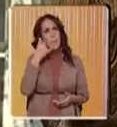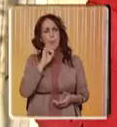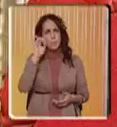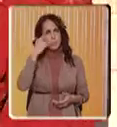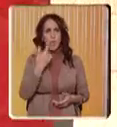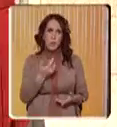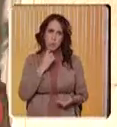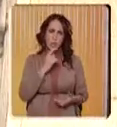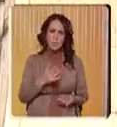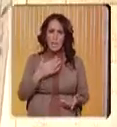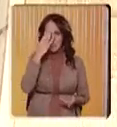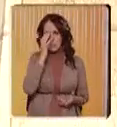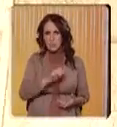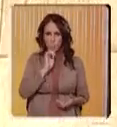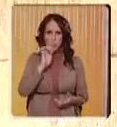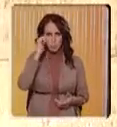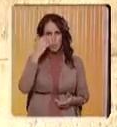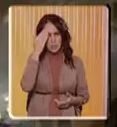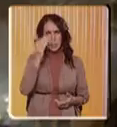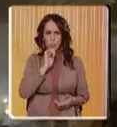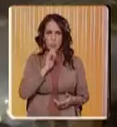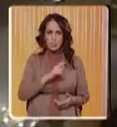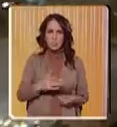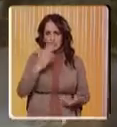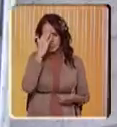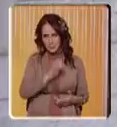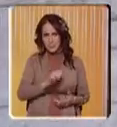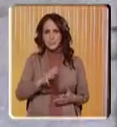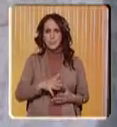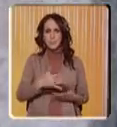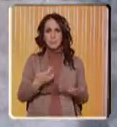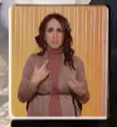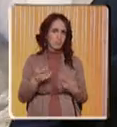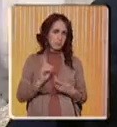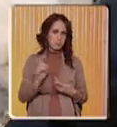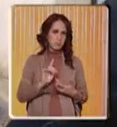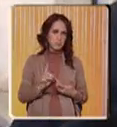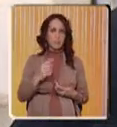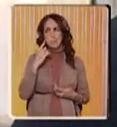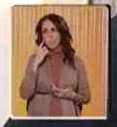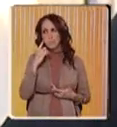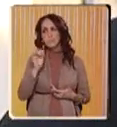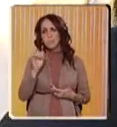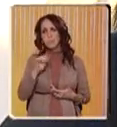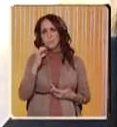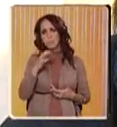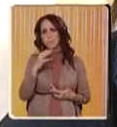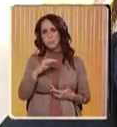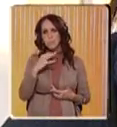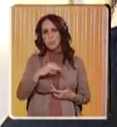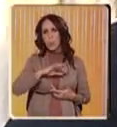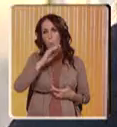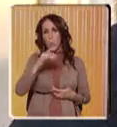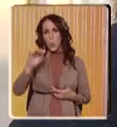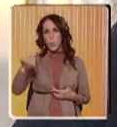prejudicar. Eu penso que sim. Acho que sim. Creio que não. Já ouvi dizer que sim, e é natural que as ondas